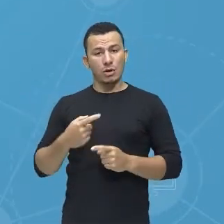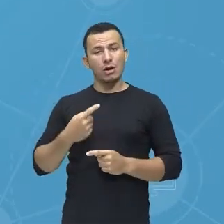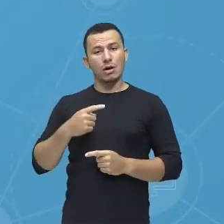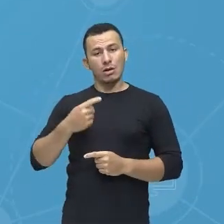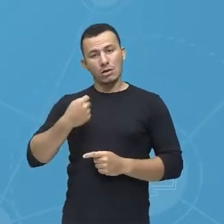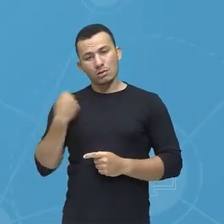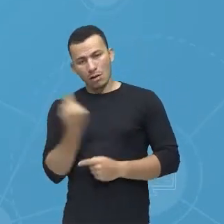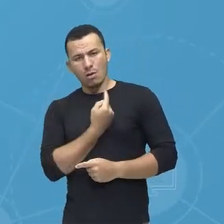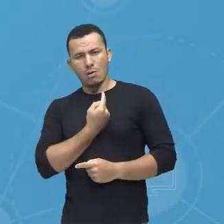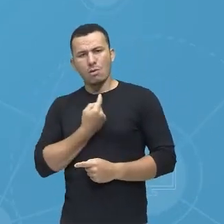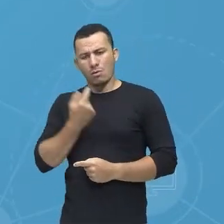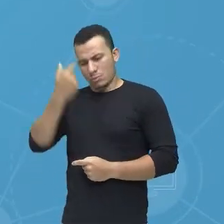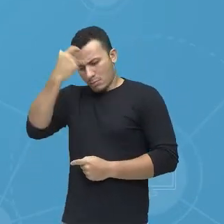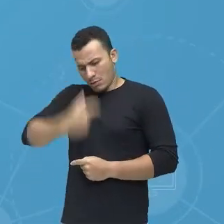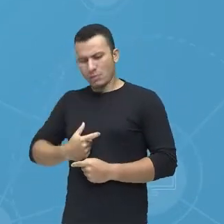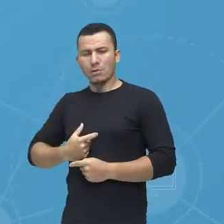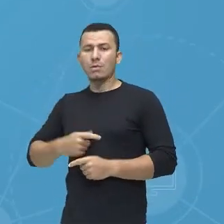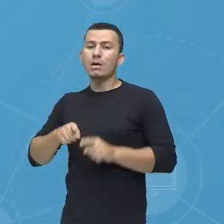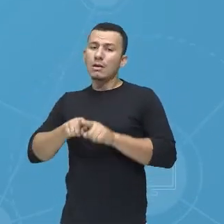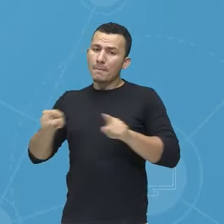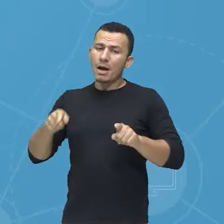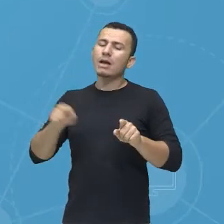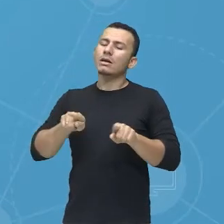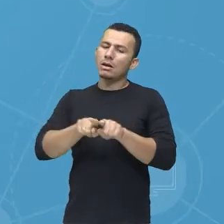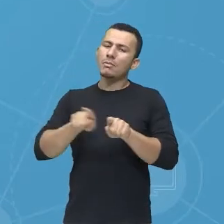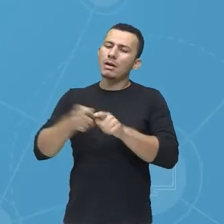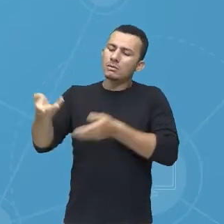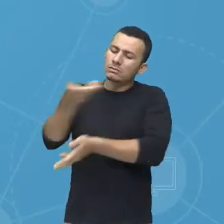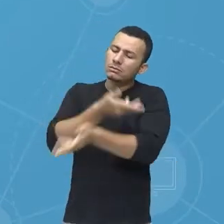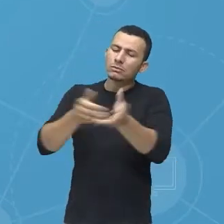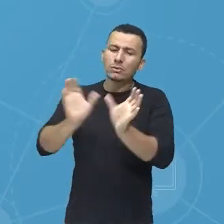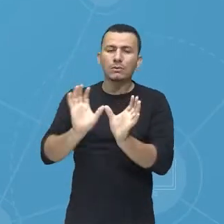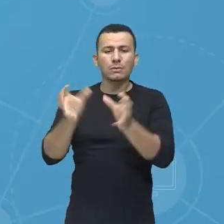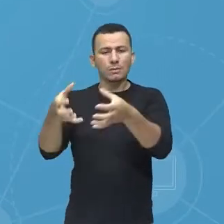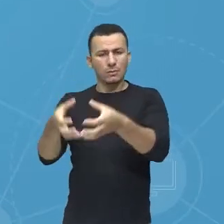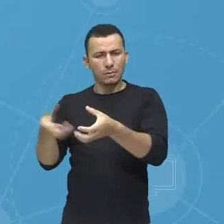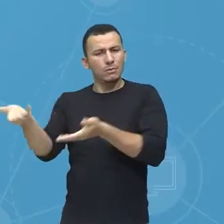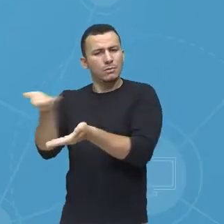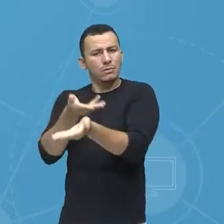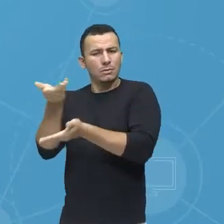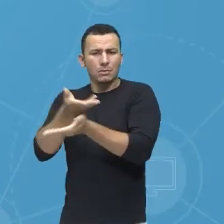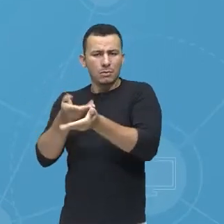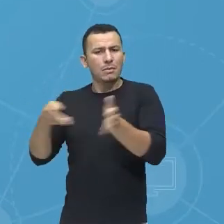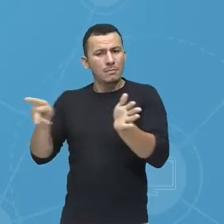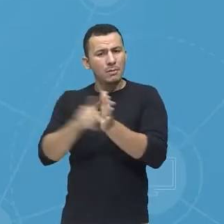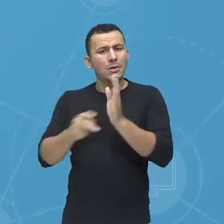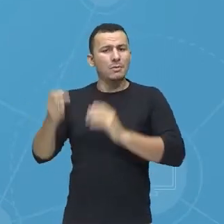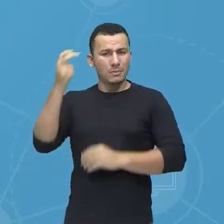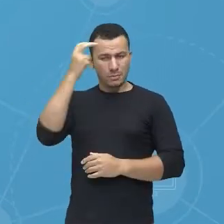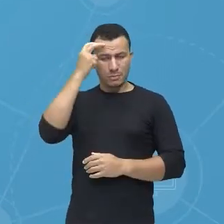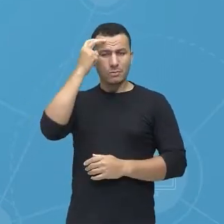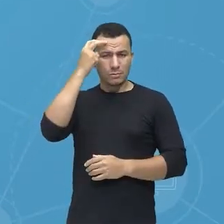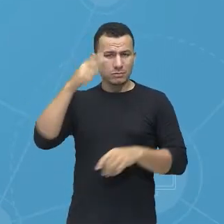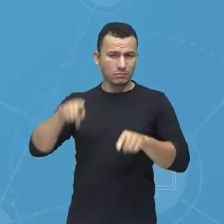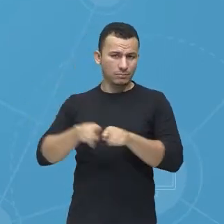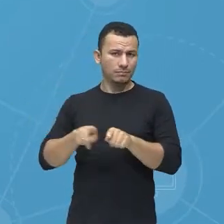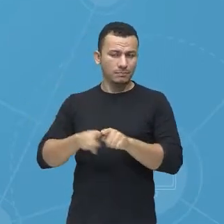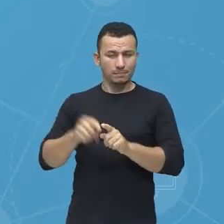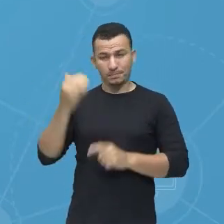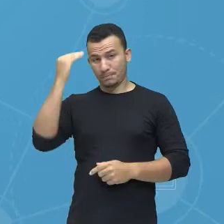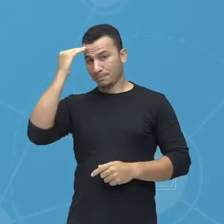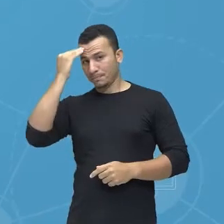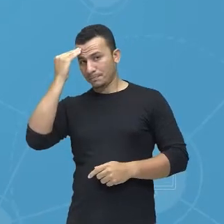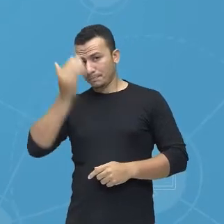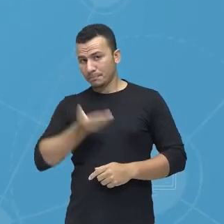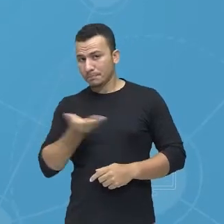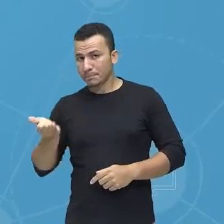indivíduo, mas somos também coletividade, faz parte da cultura. Deu para vocês entenderem? Então